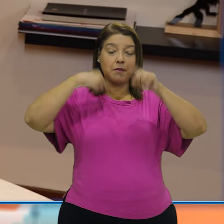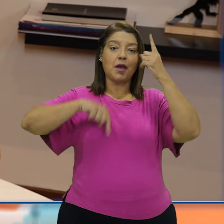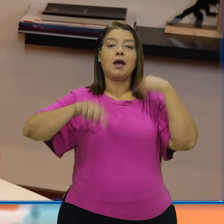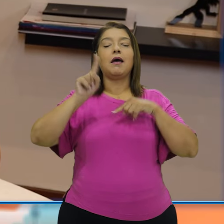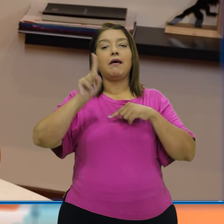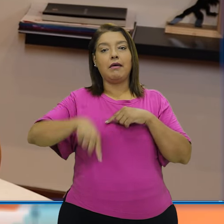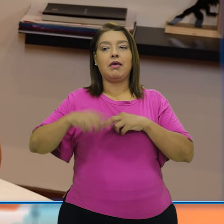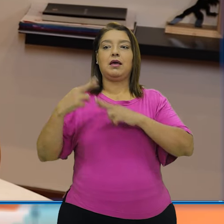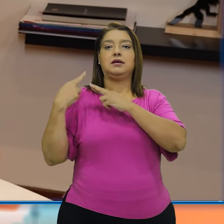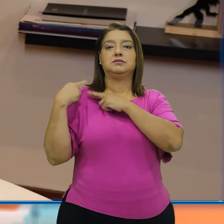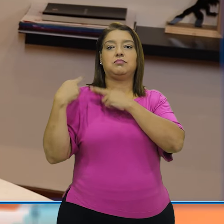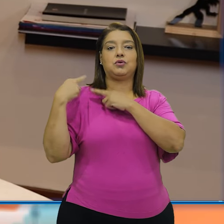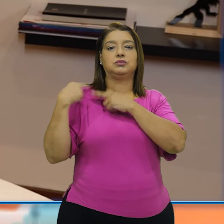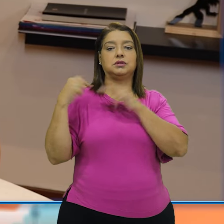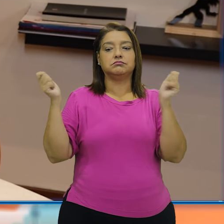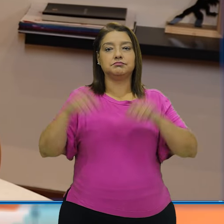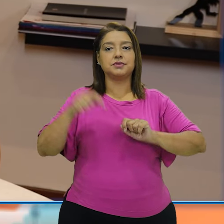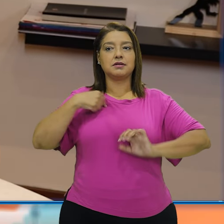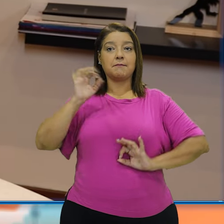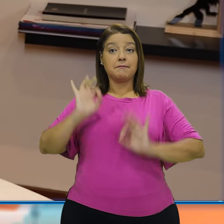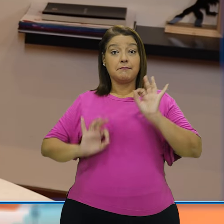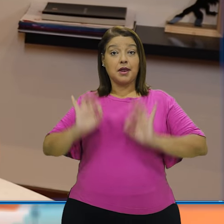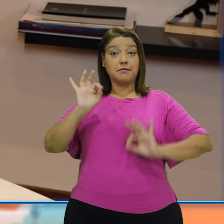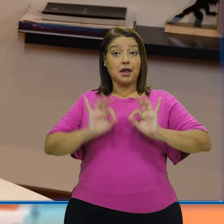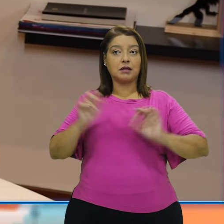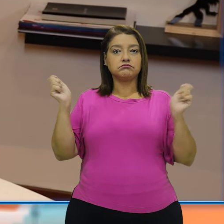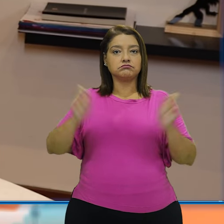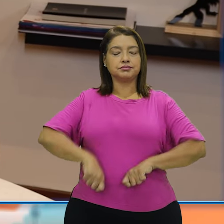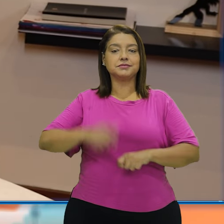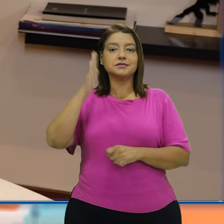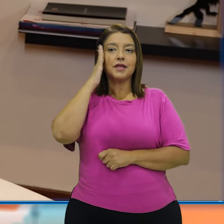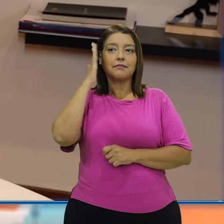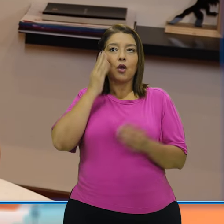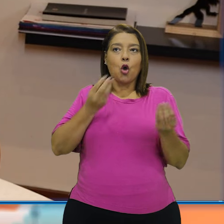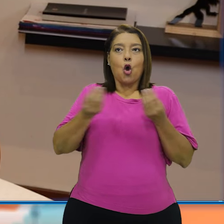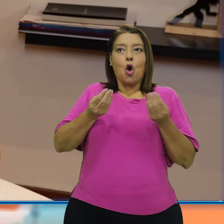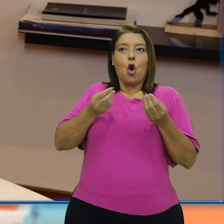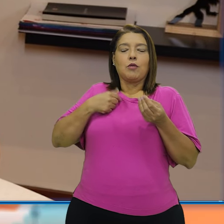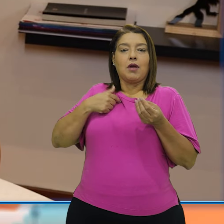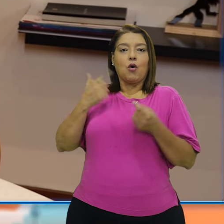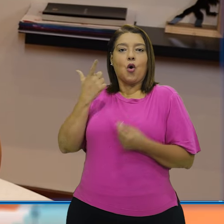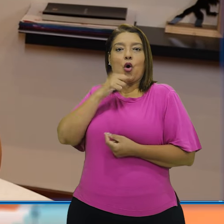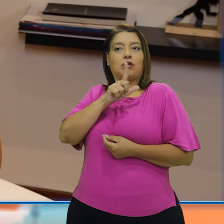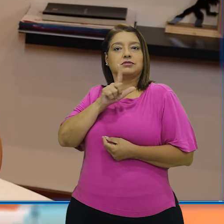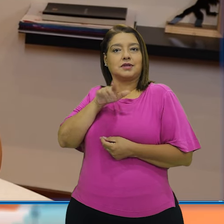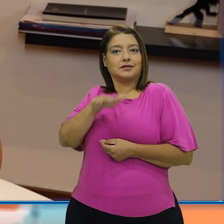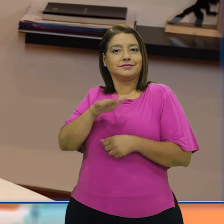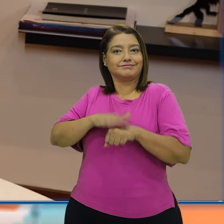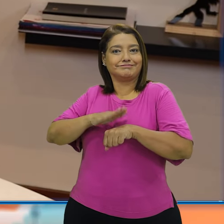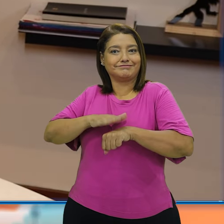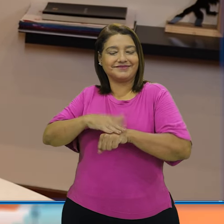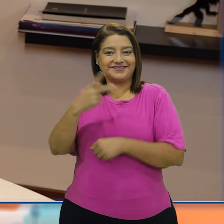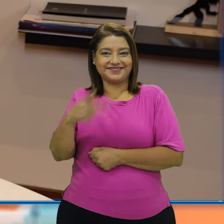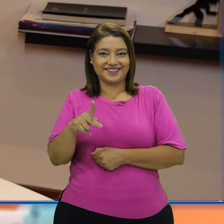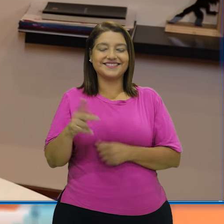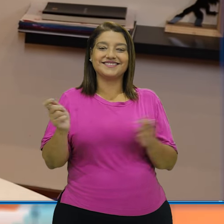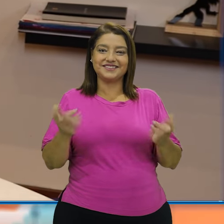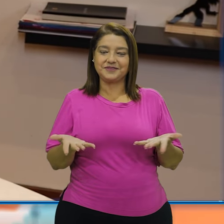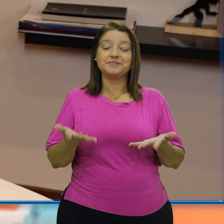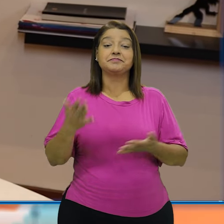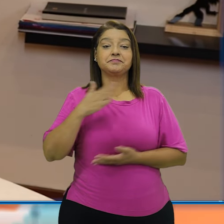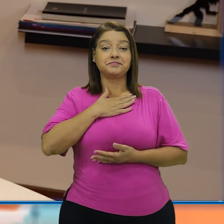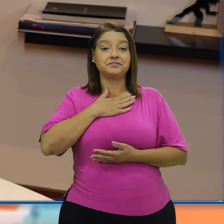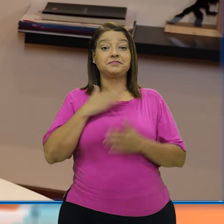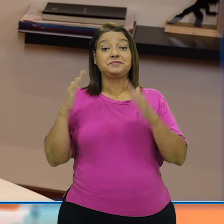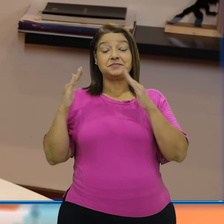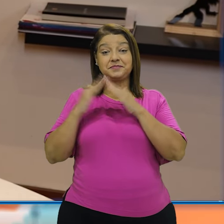são responsáveis por preparar o corpo para lidar de forma eficaz com essas situações. Quando nos sentimos ameaçados